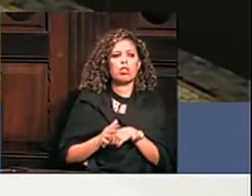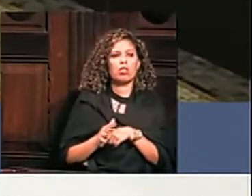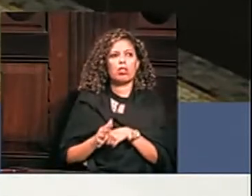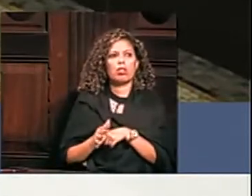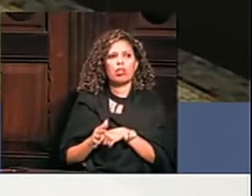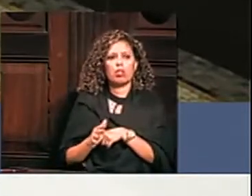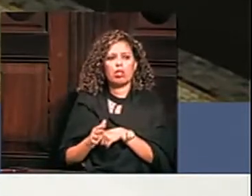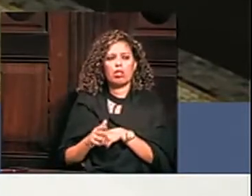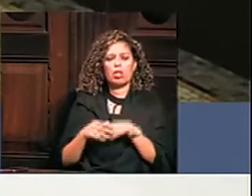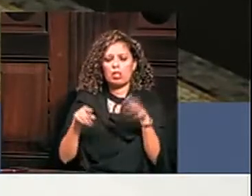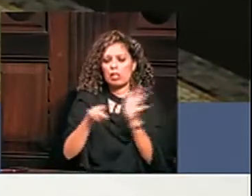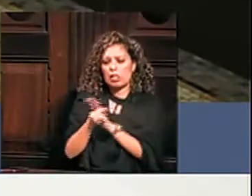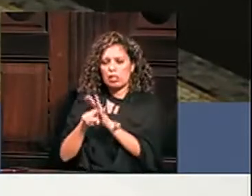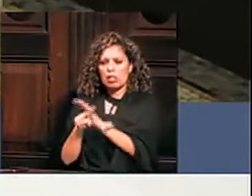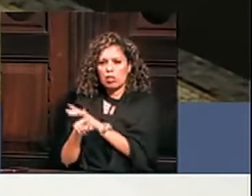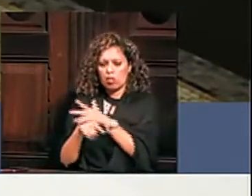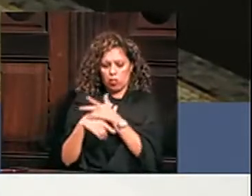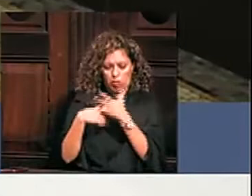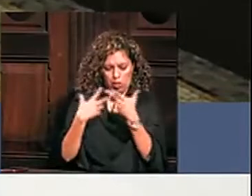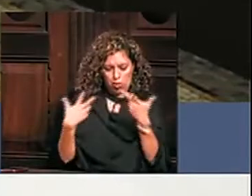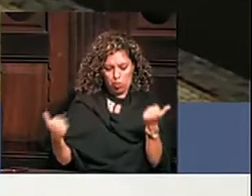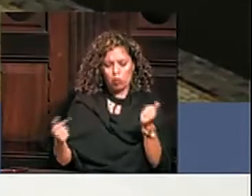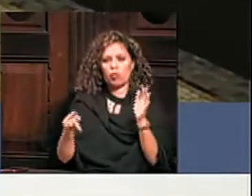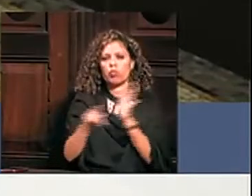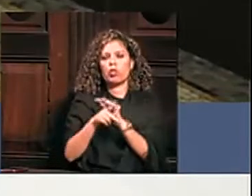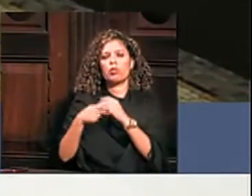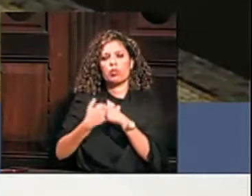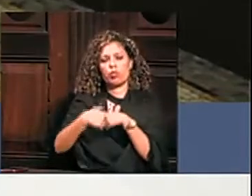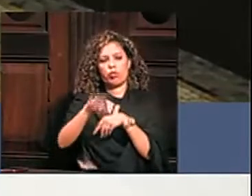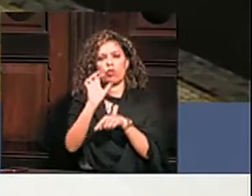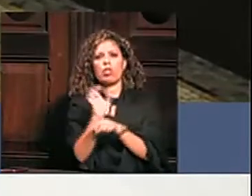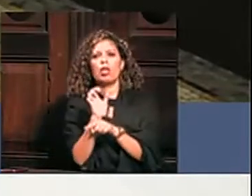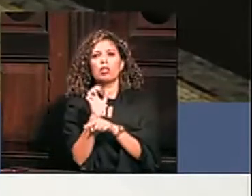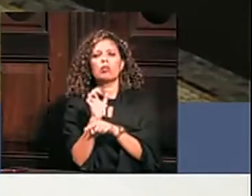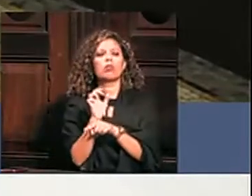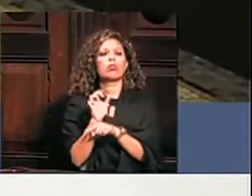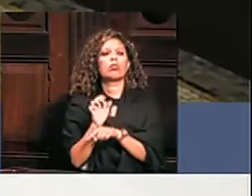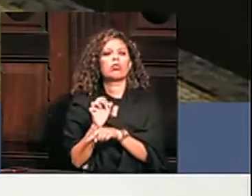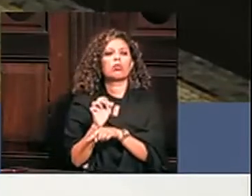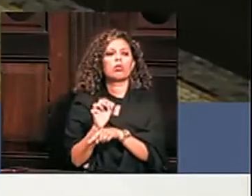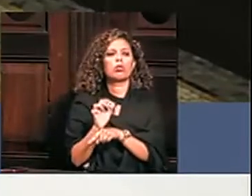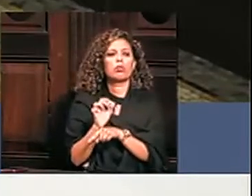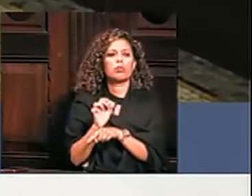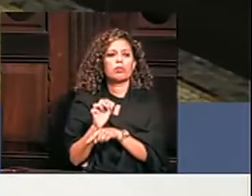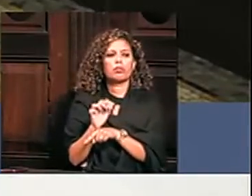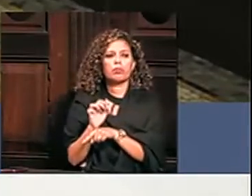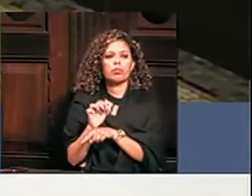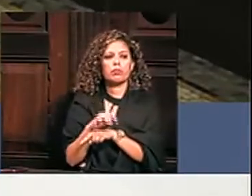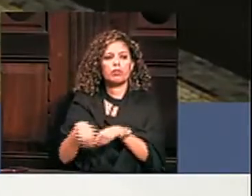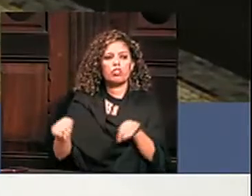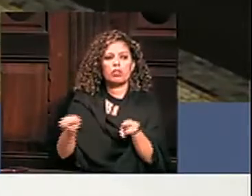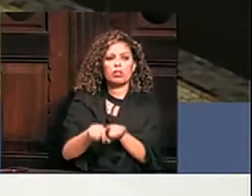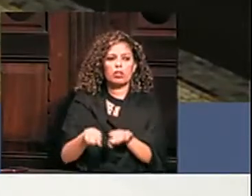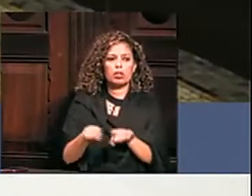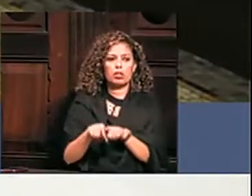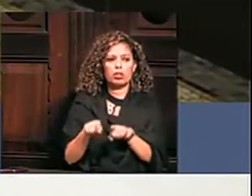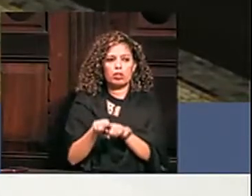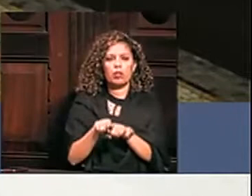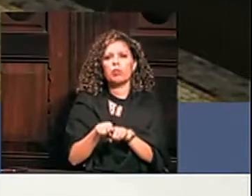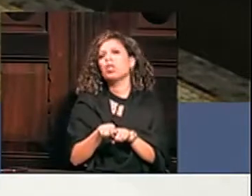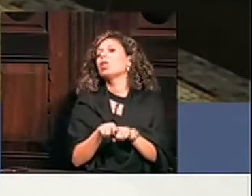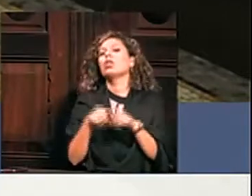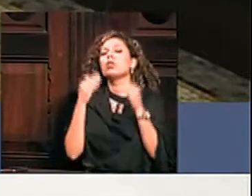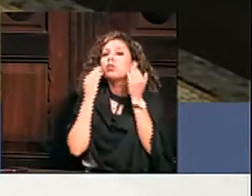de fiscalizar as contas do Estado, e a controladoria vai ter essa sabedoria, sem dúvida nenhuma, com os representantes, para que a gente